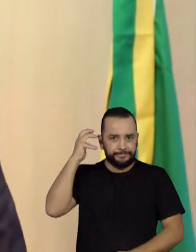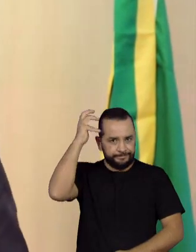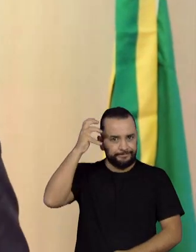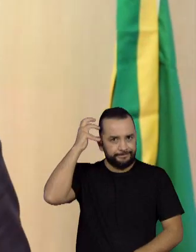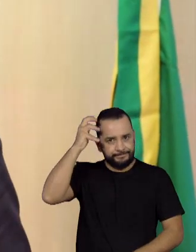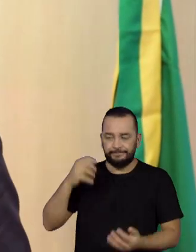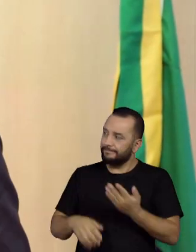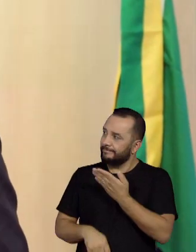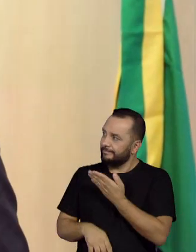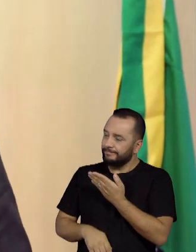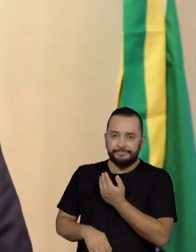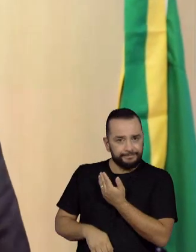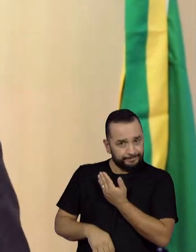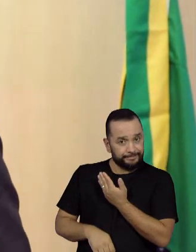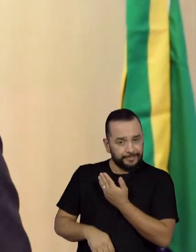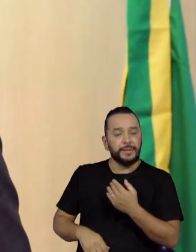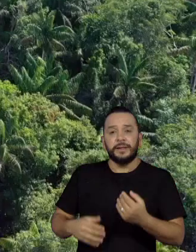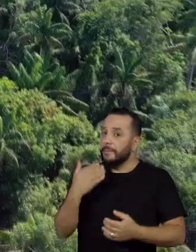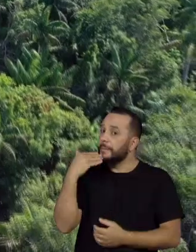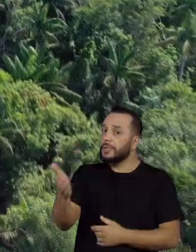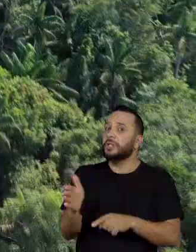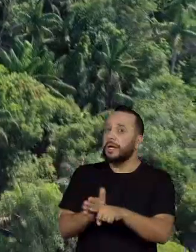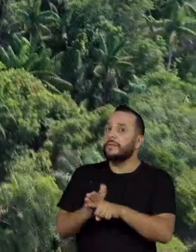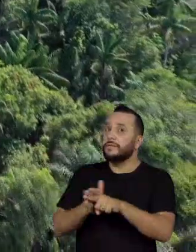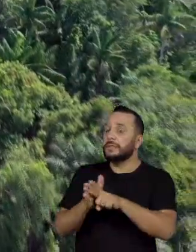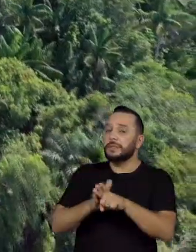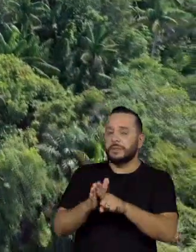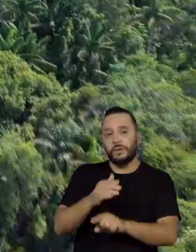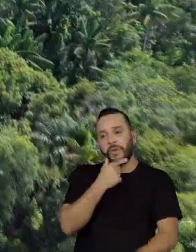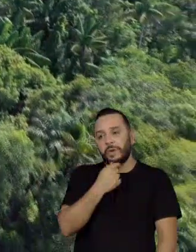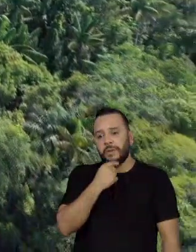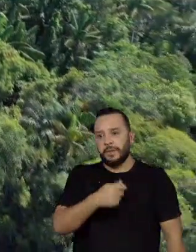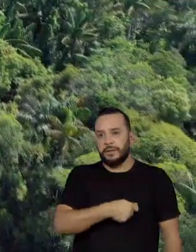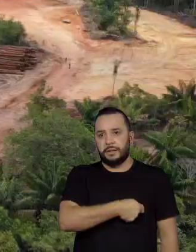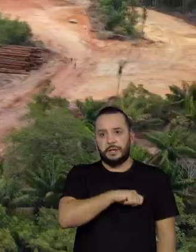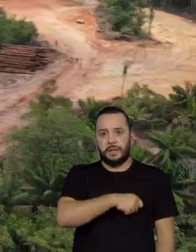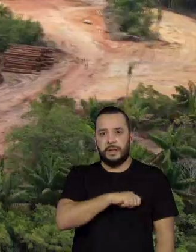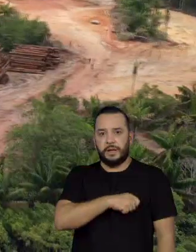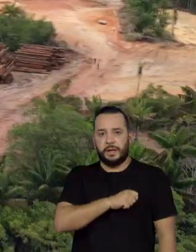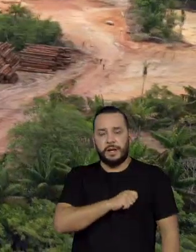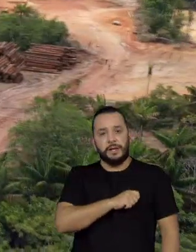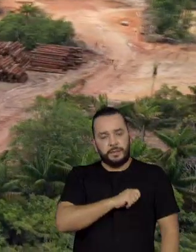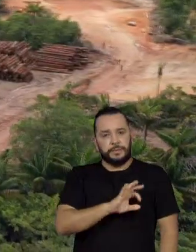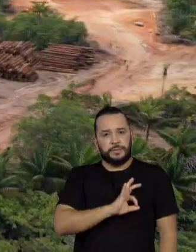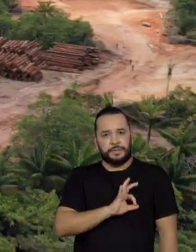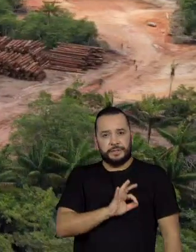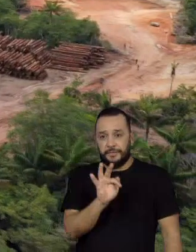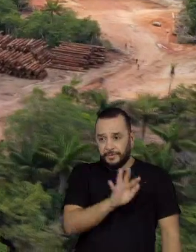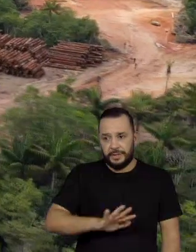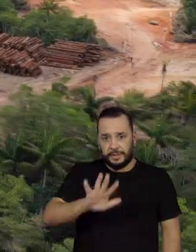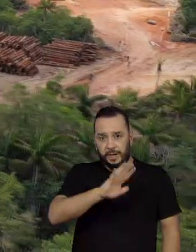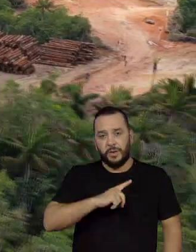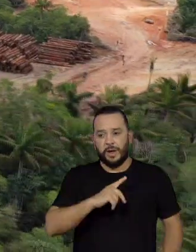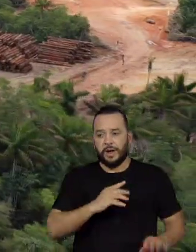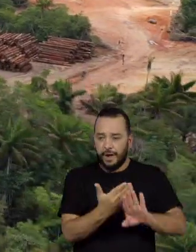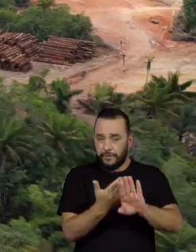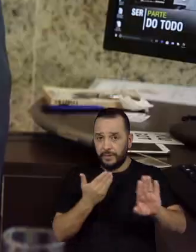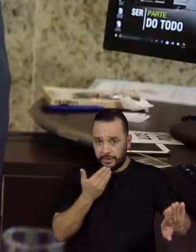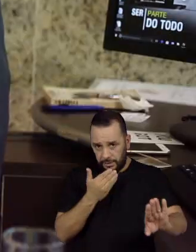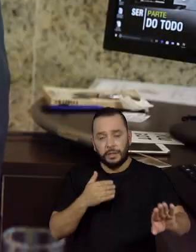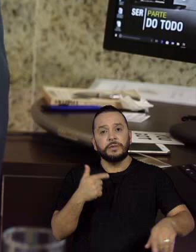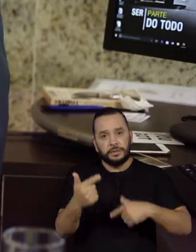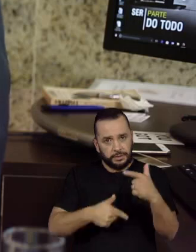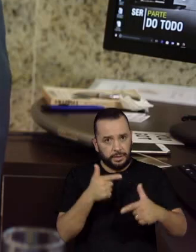Salles. Um pedido de investigação partiu do delegado da Polícia Federal, afastado da superintendência da PF